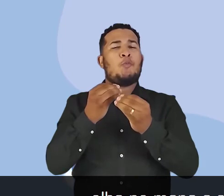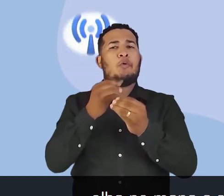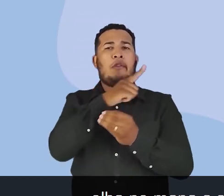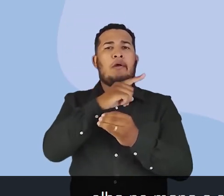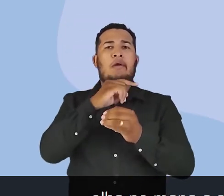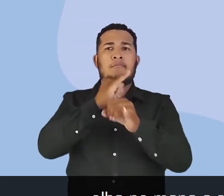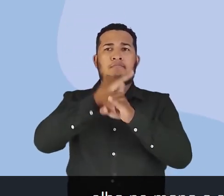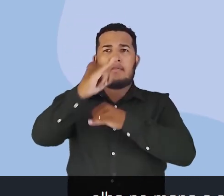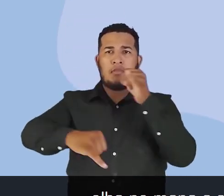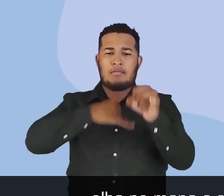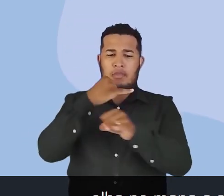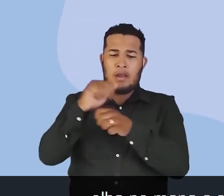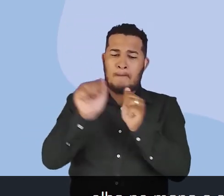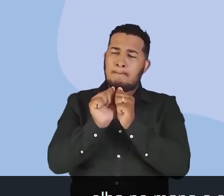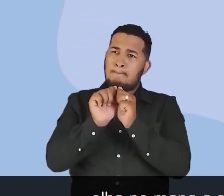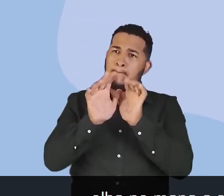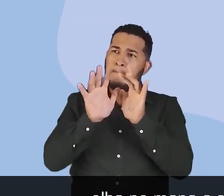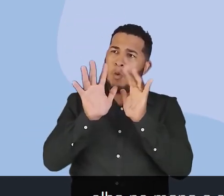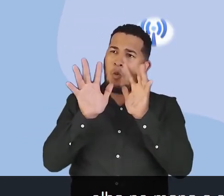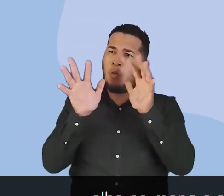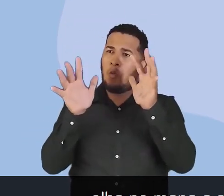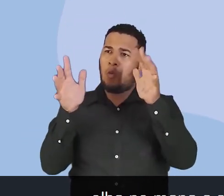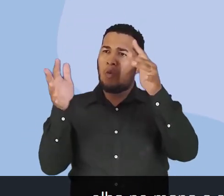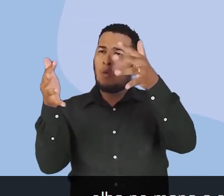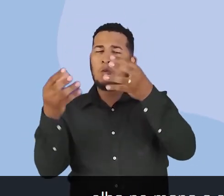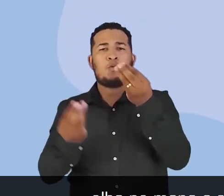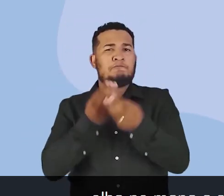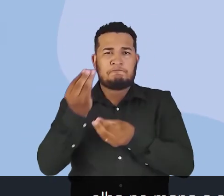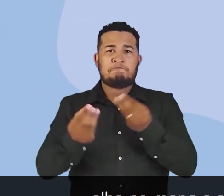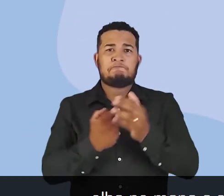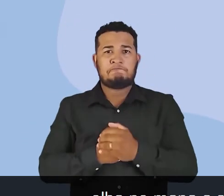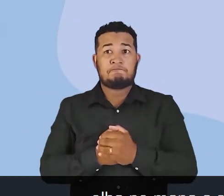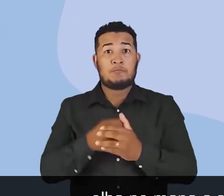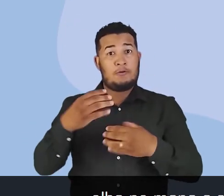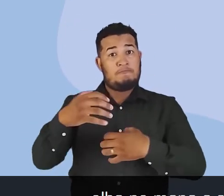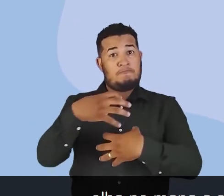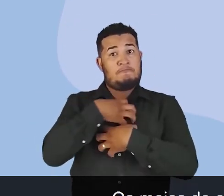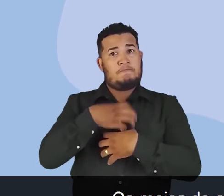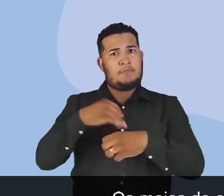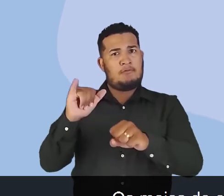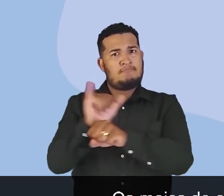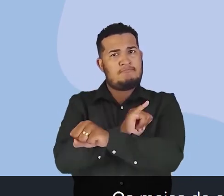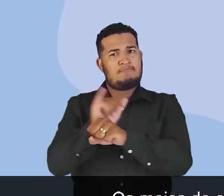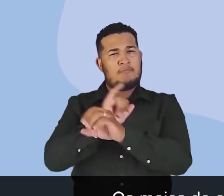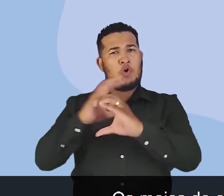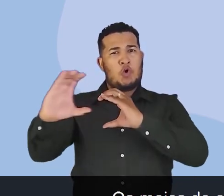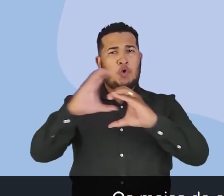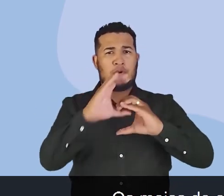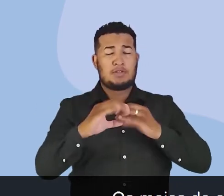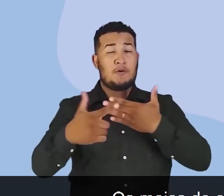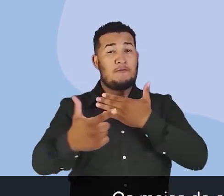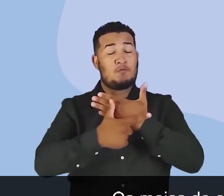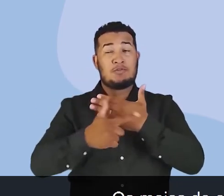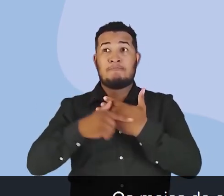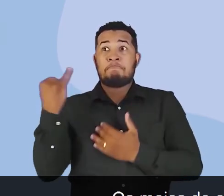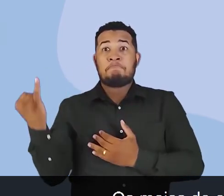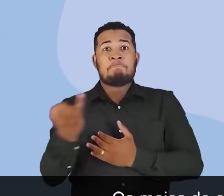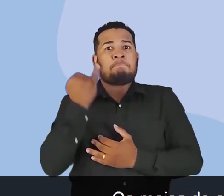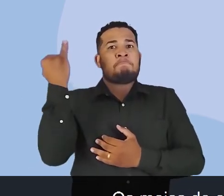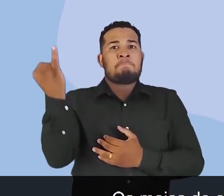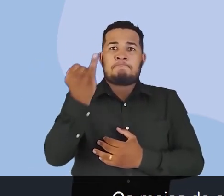era distribuído as redes de internet no mundo. Os meios de comunicação hoje têm um